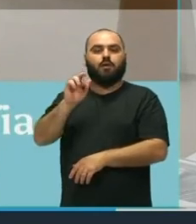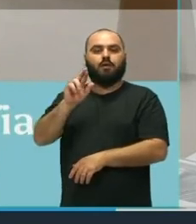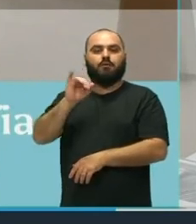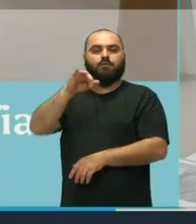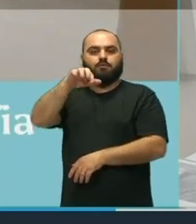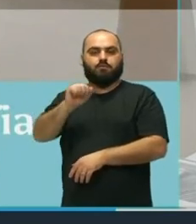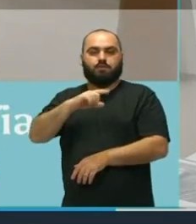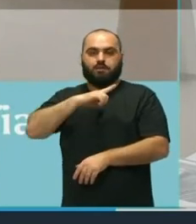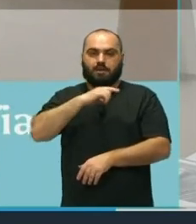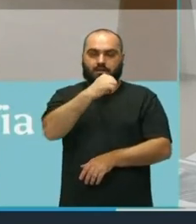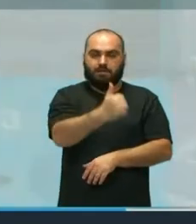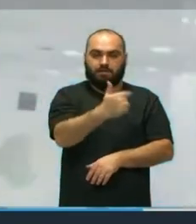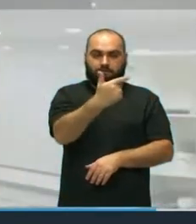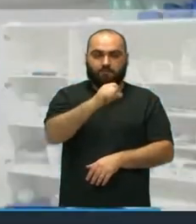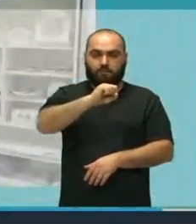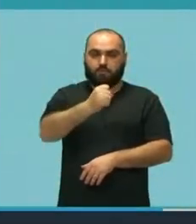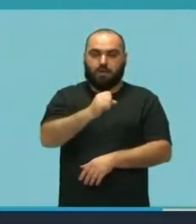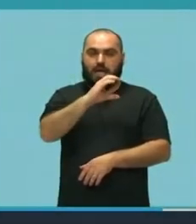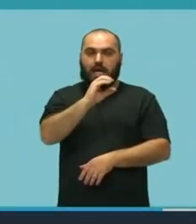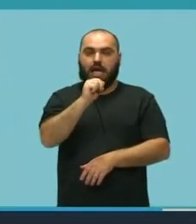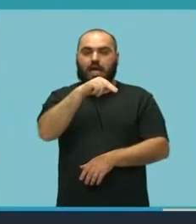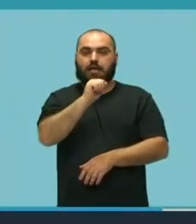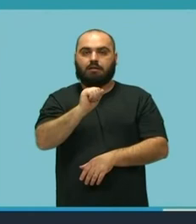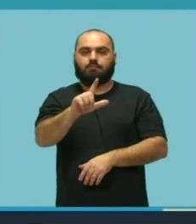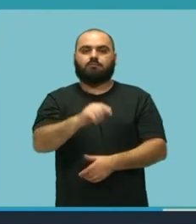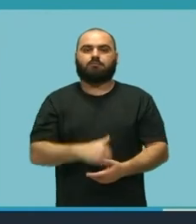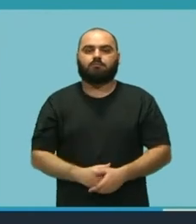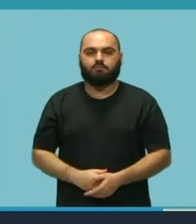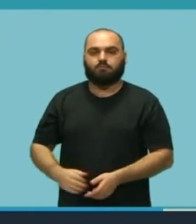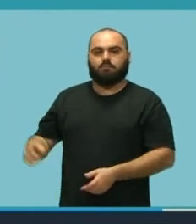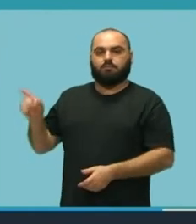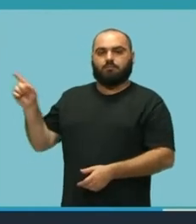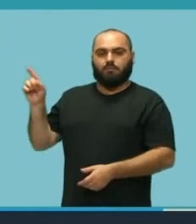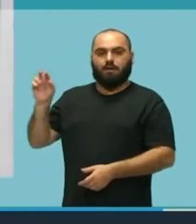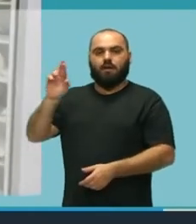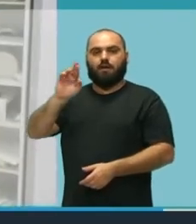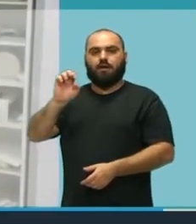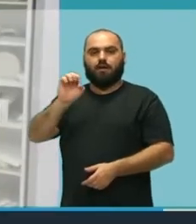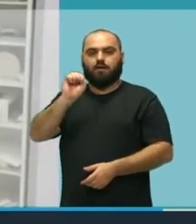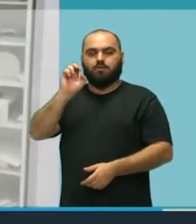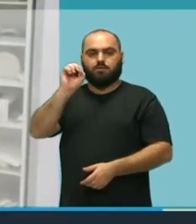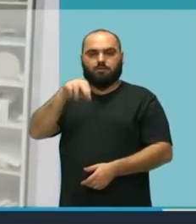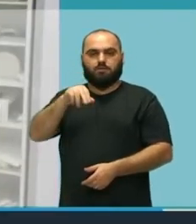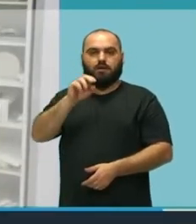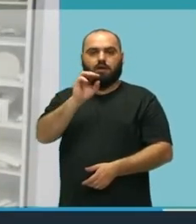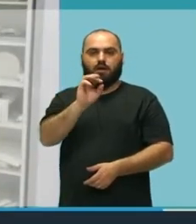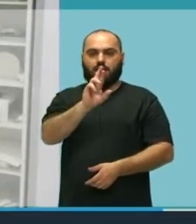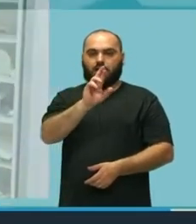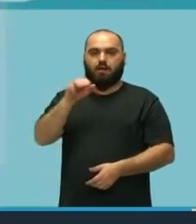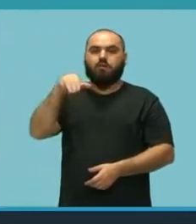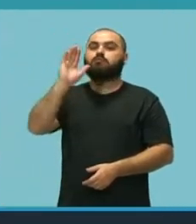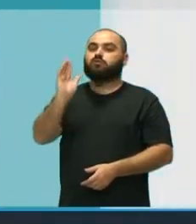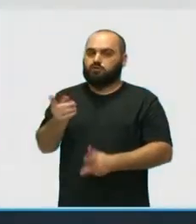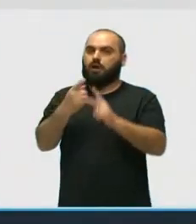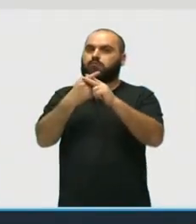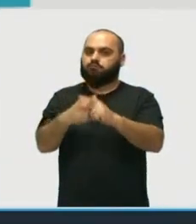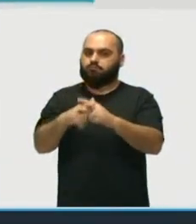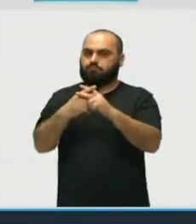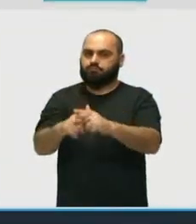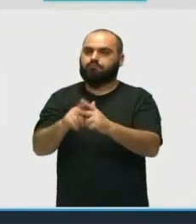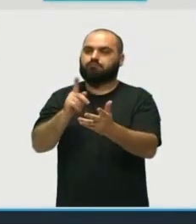com 128 canais. A ressonância magnética também já está instalada.